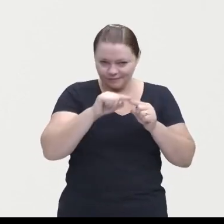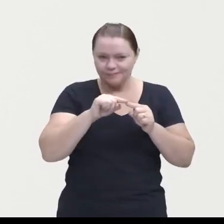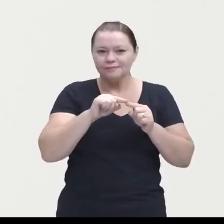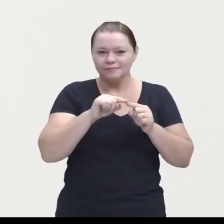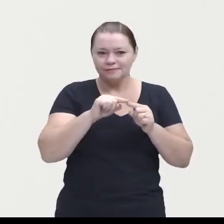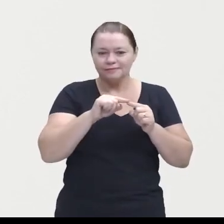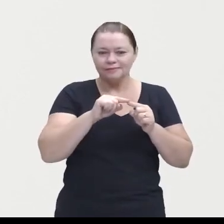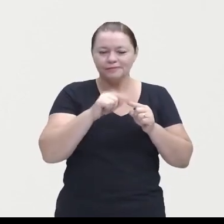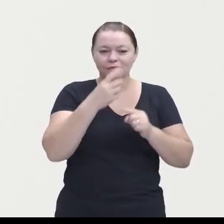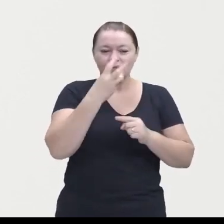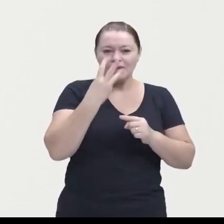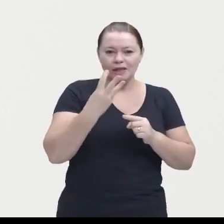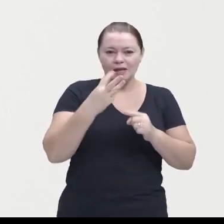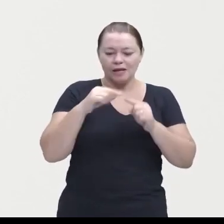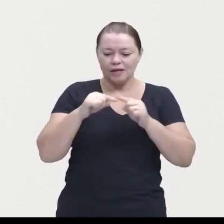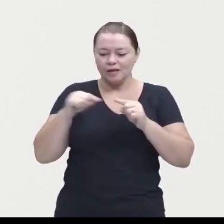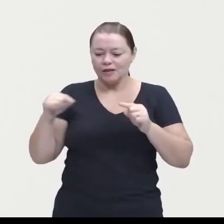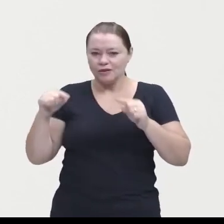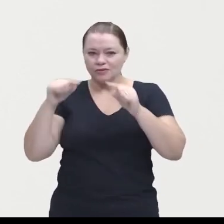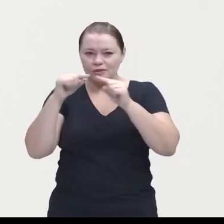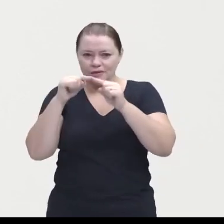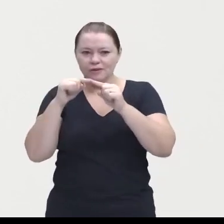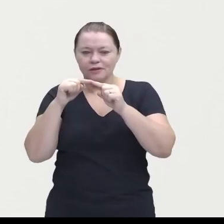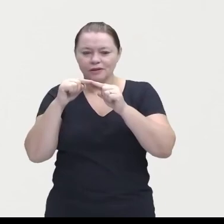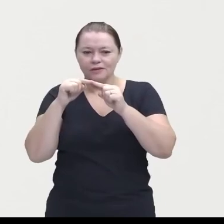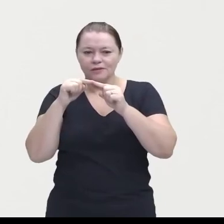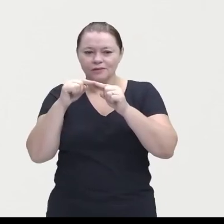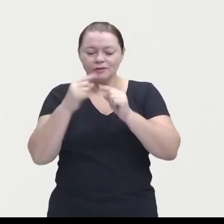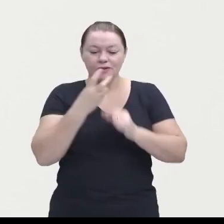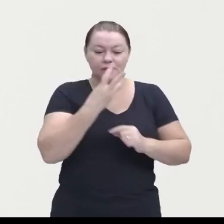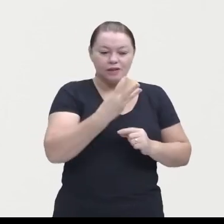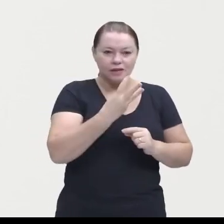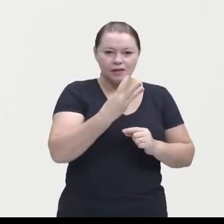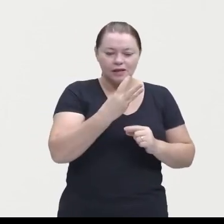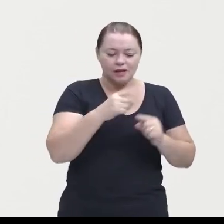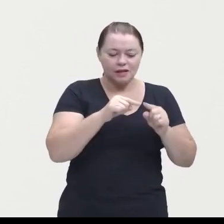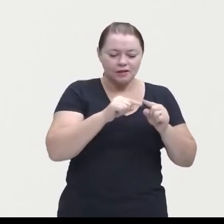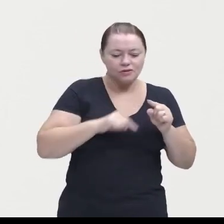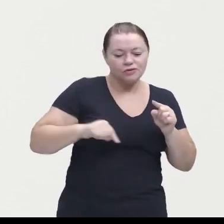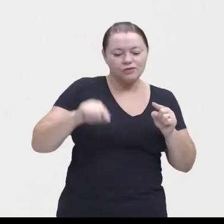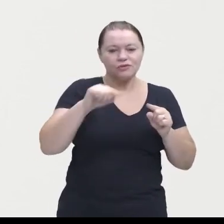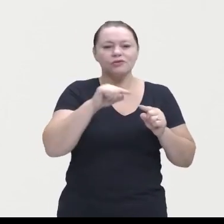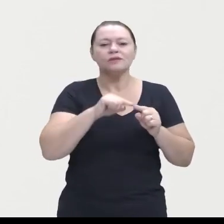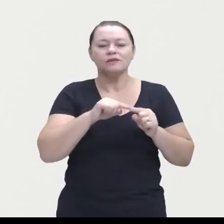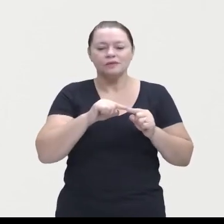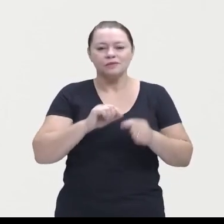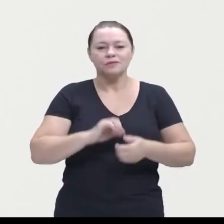3 triângulos e 3 círculos.